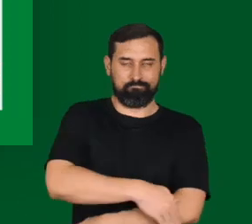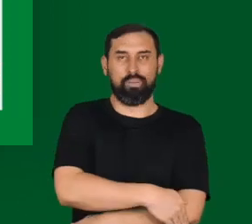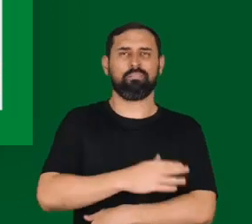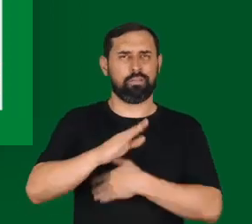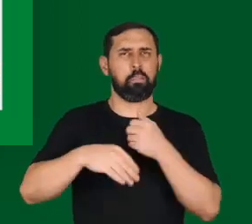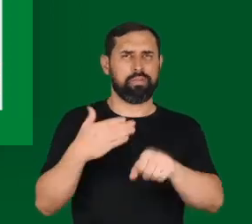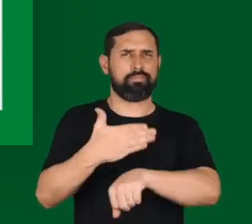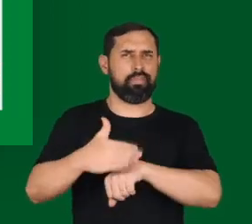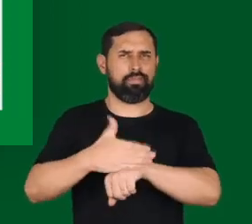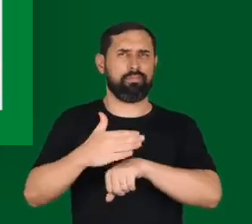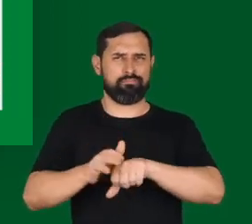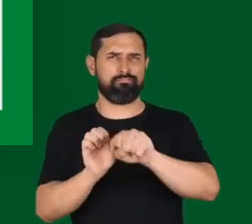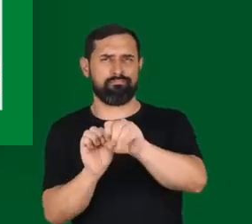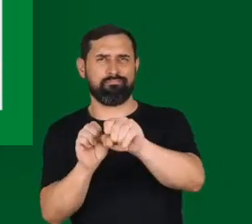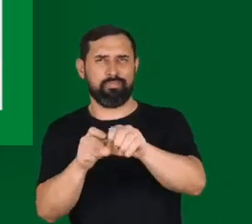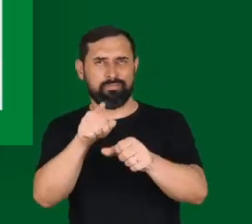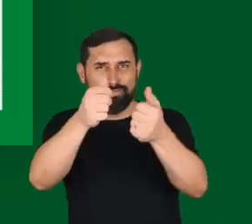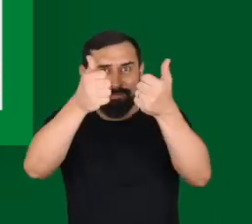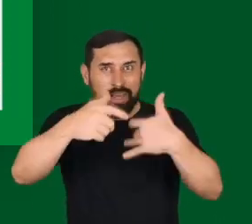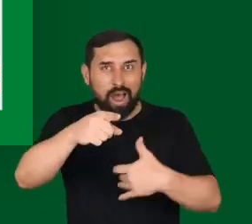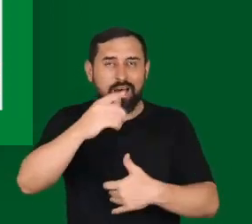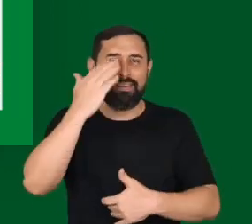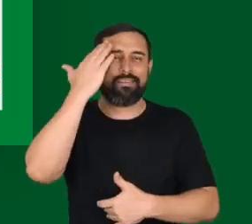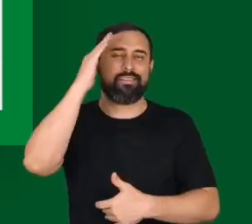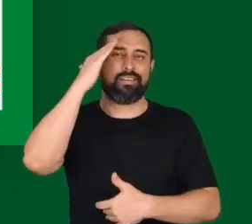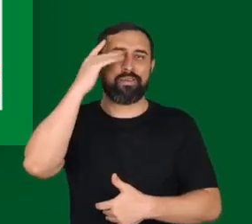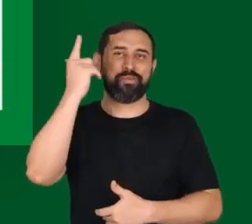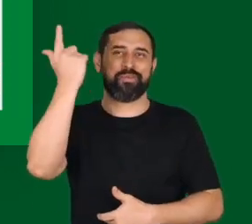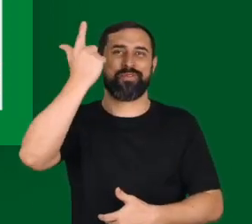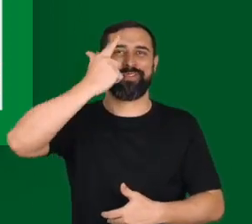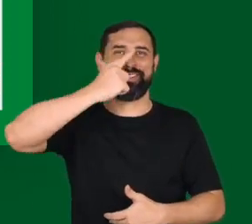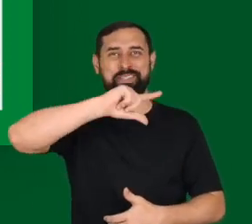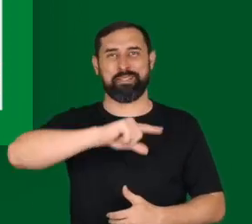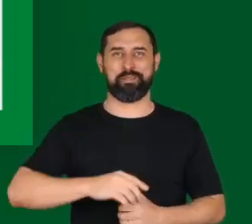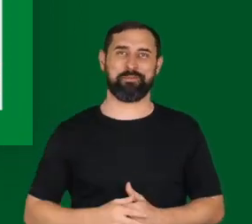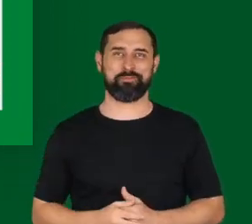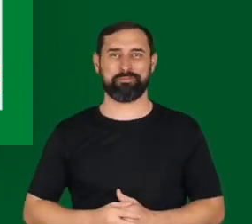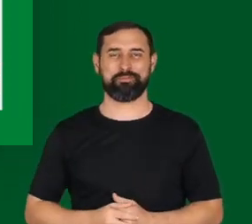essa estabilização com o lençol, tá? Então, vocês vão ter aqui na prática,